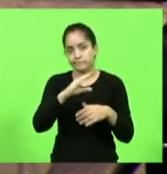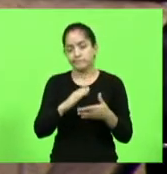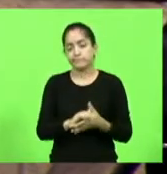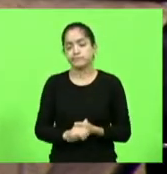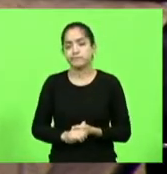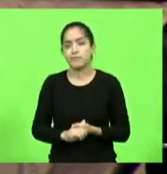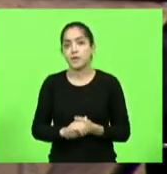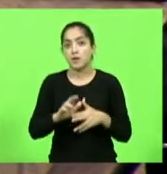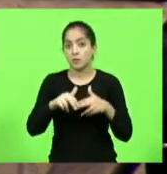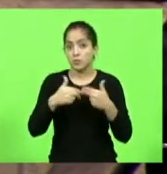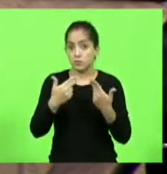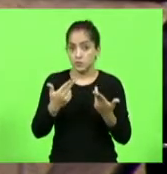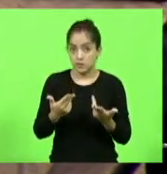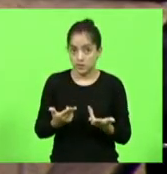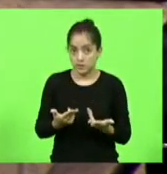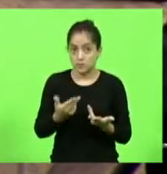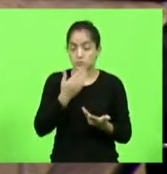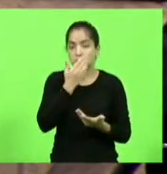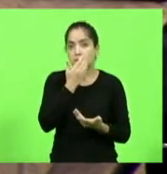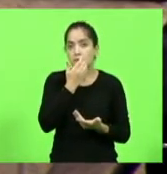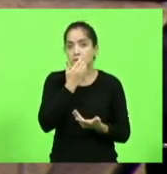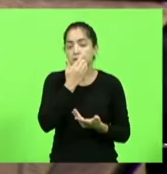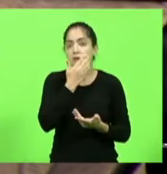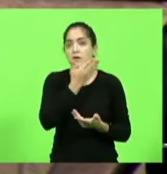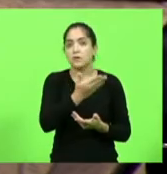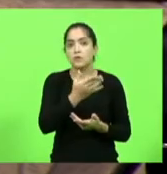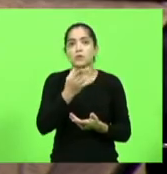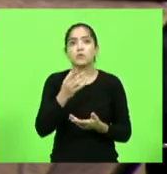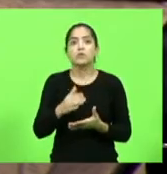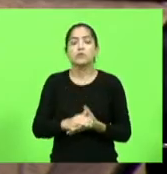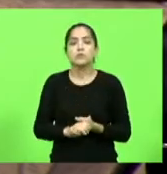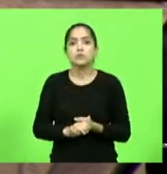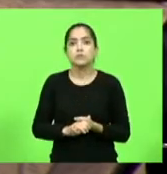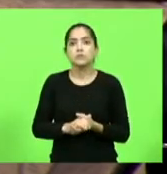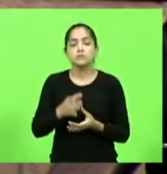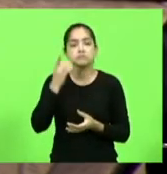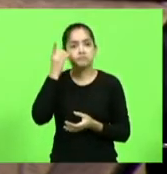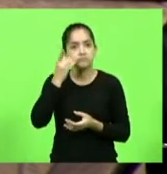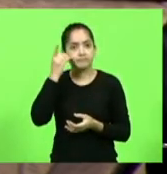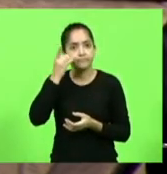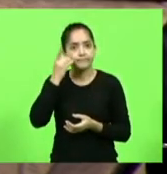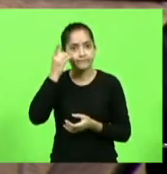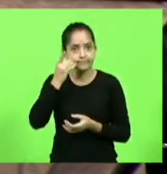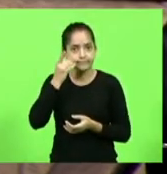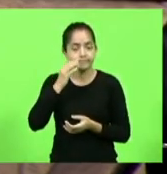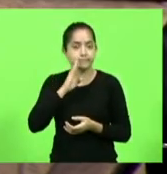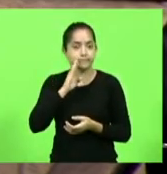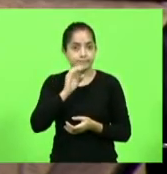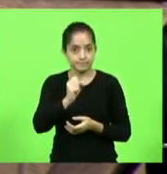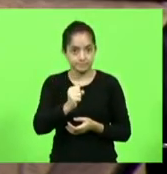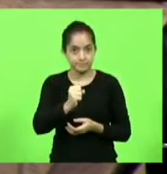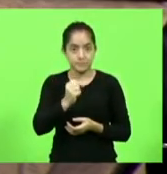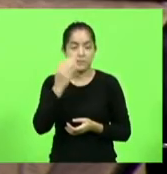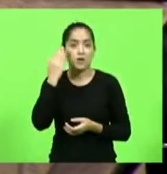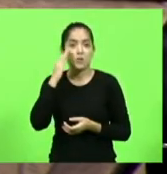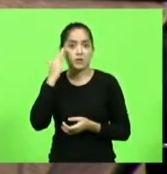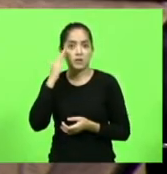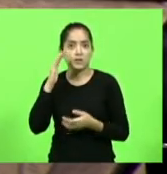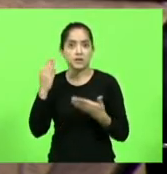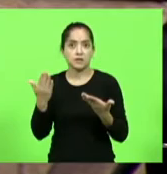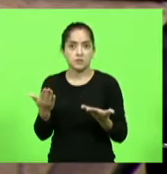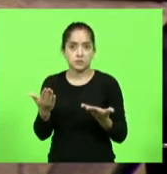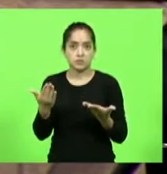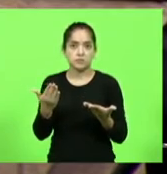isso que eu entendo o comentário do deputado Bruno Souza de dizer que nós estamos